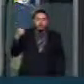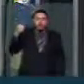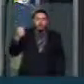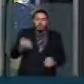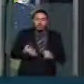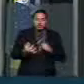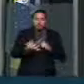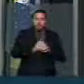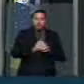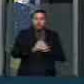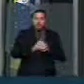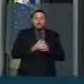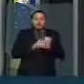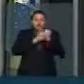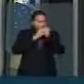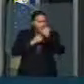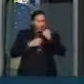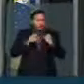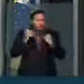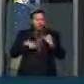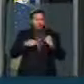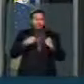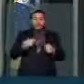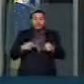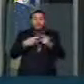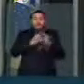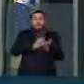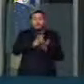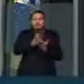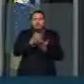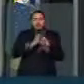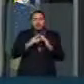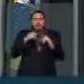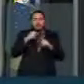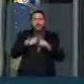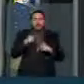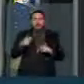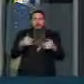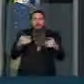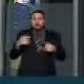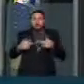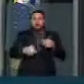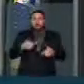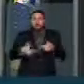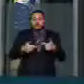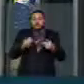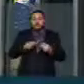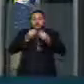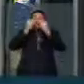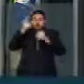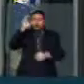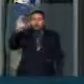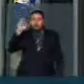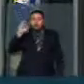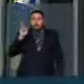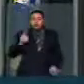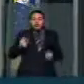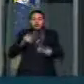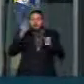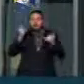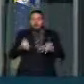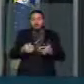anel diabetista que simboliza a sua fidelidade à igreja, o seu ministério será entregue a Deus. E como bem disse Dom